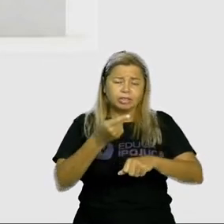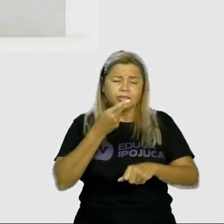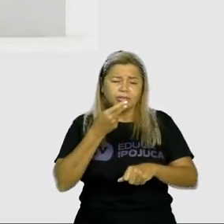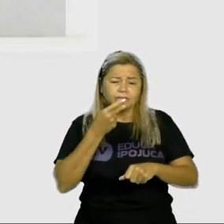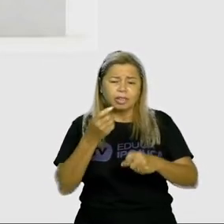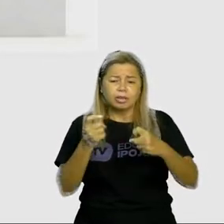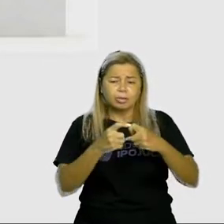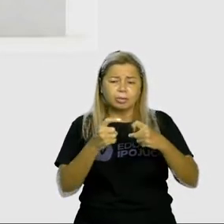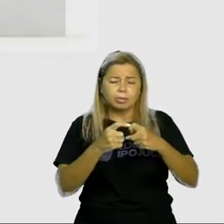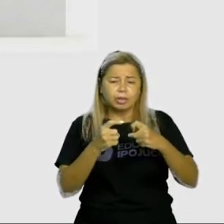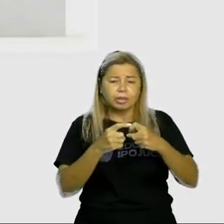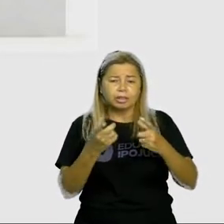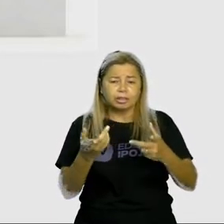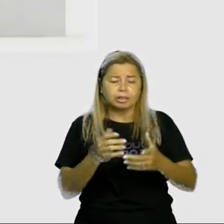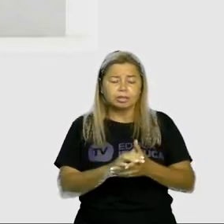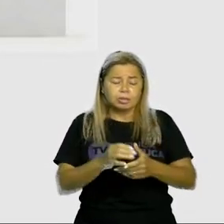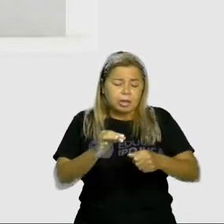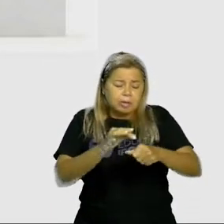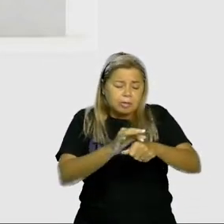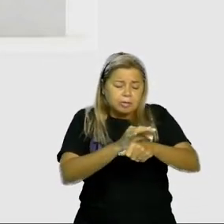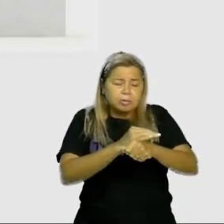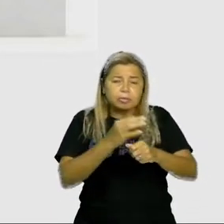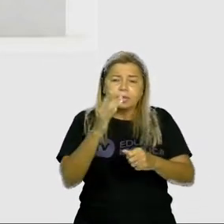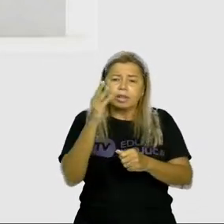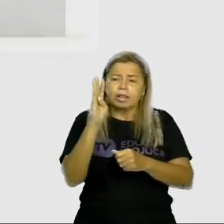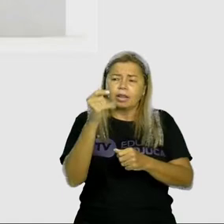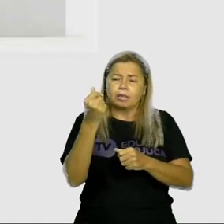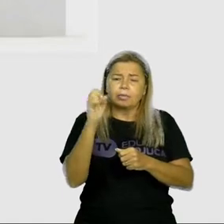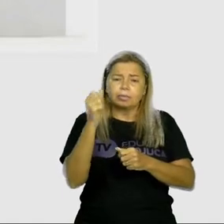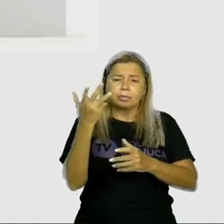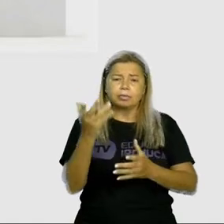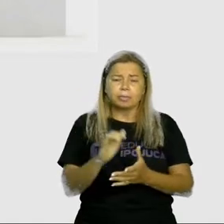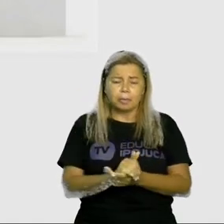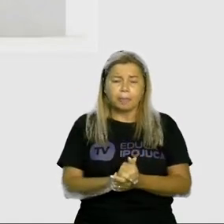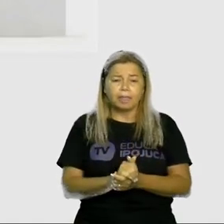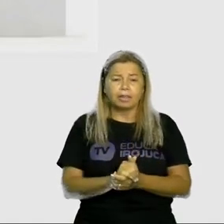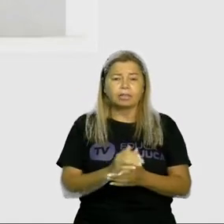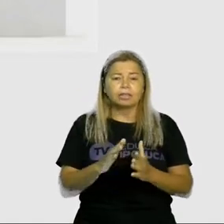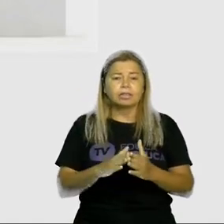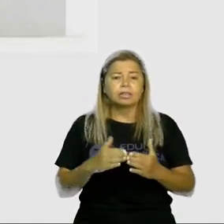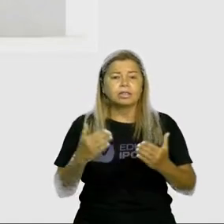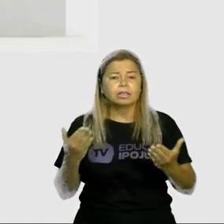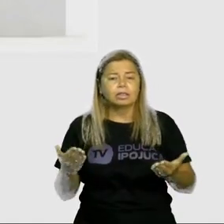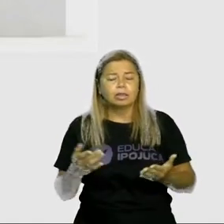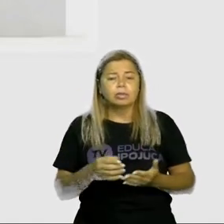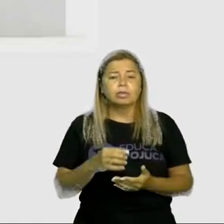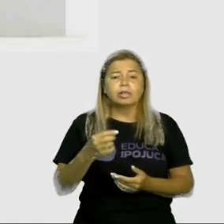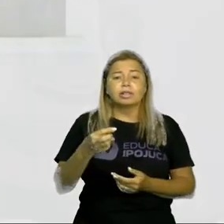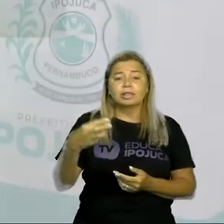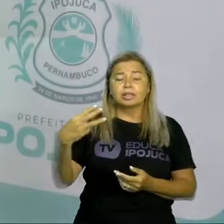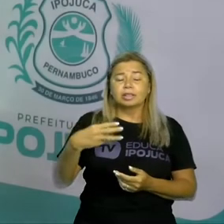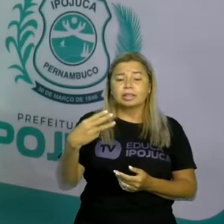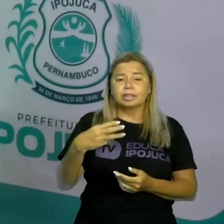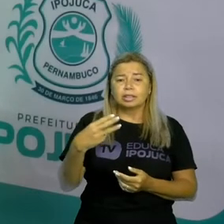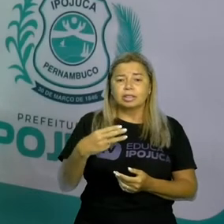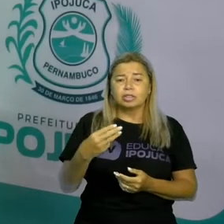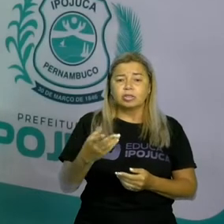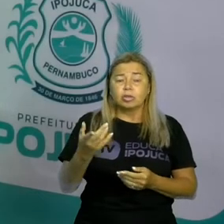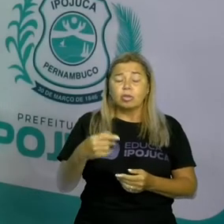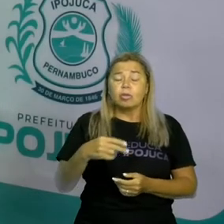outra frase está dizendo que foi todo picado logo depois de pisar no formigueiro. E